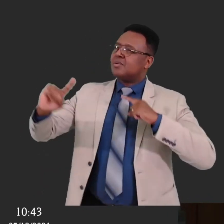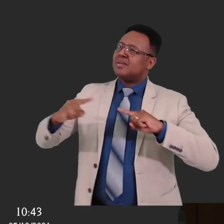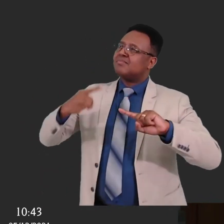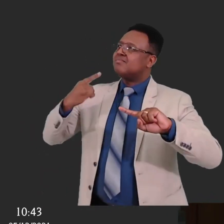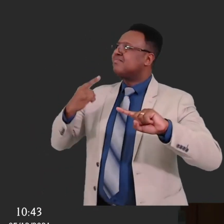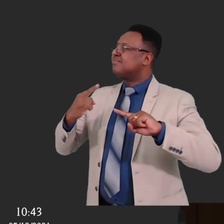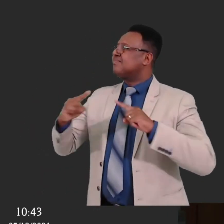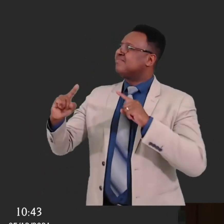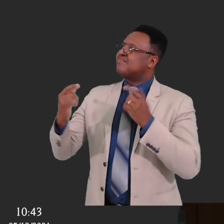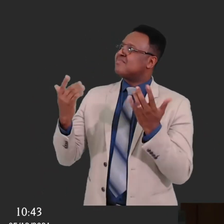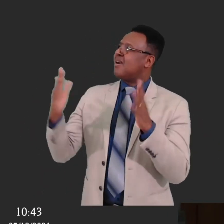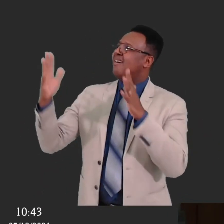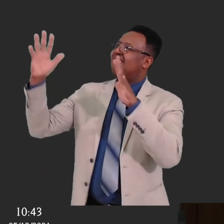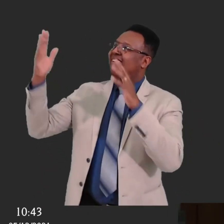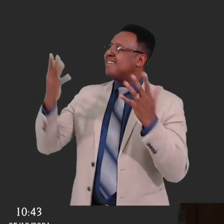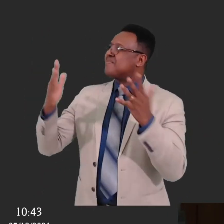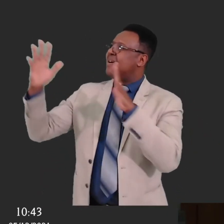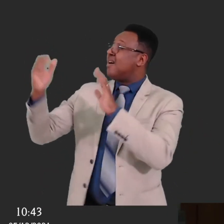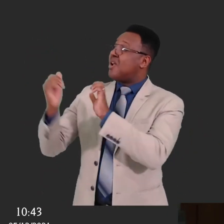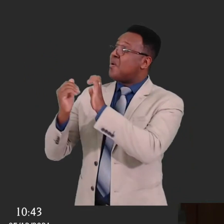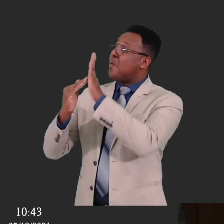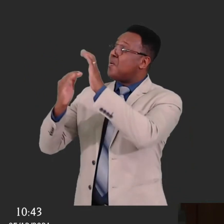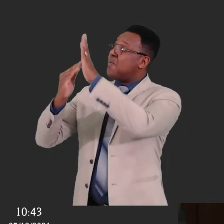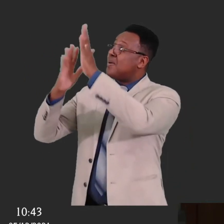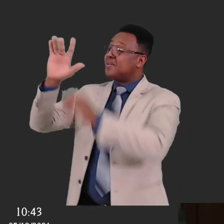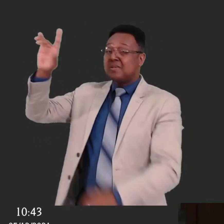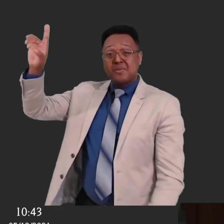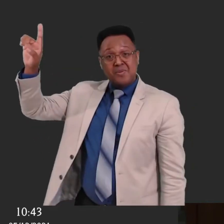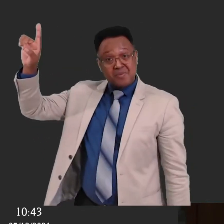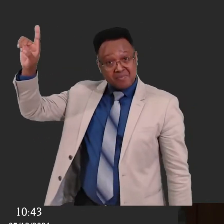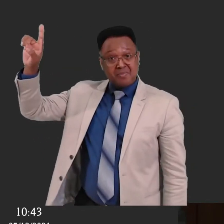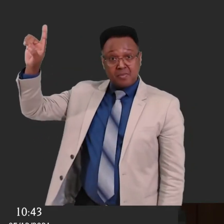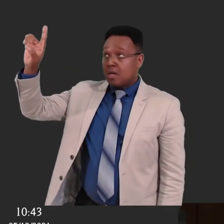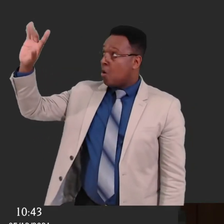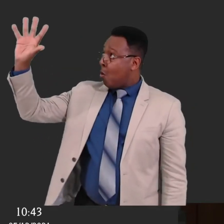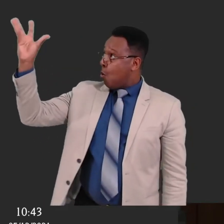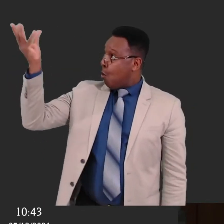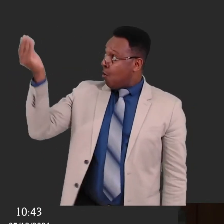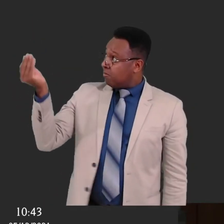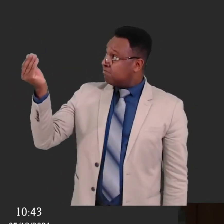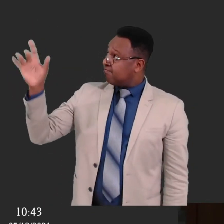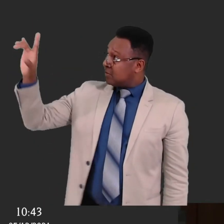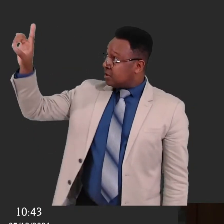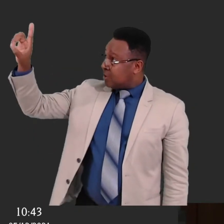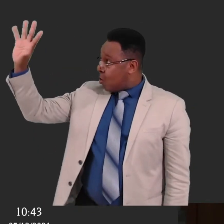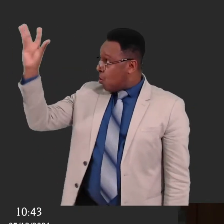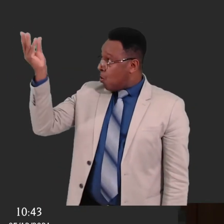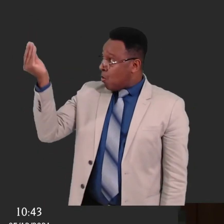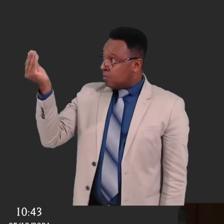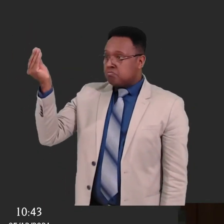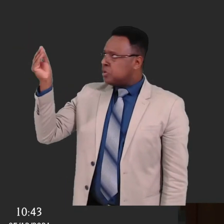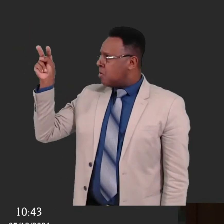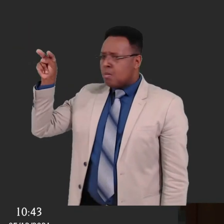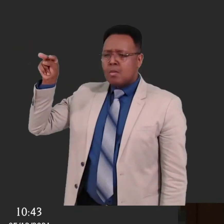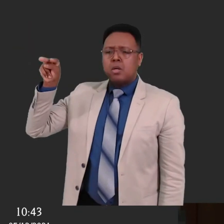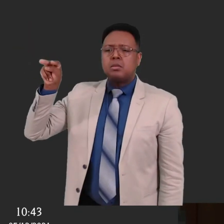divina. E o Espírito de Deus, então, irmãos, em cada coração, colhendo os